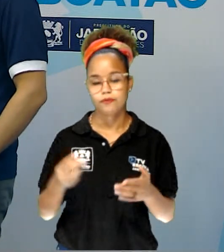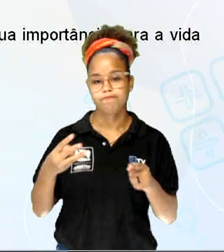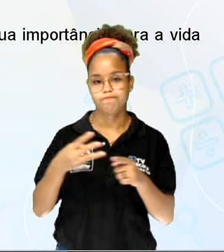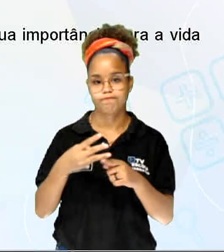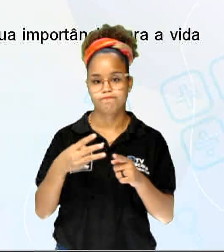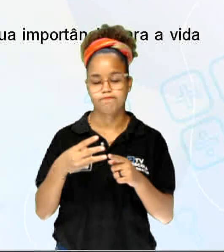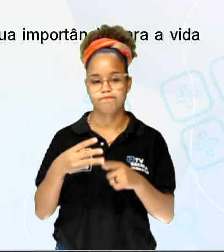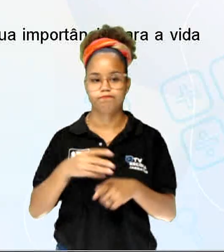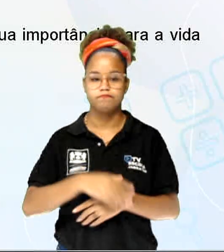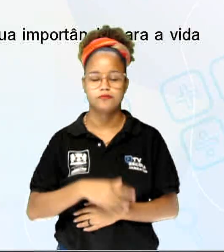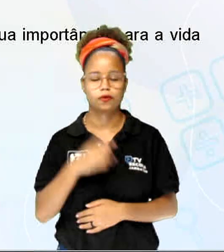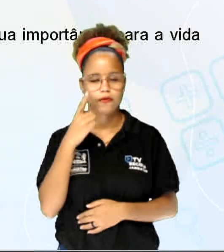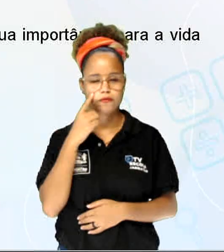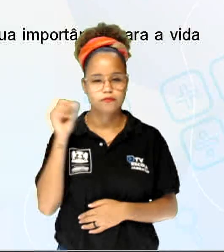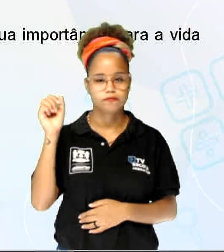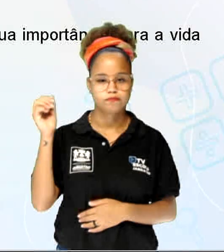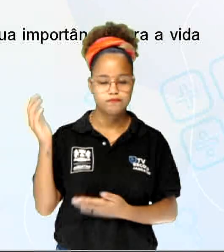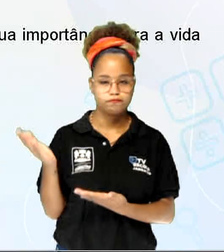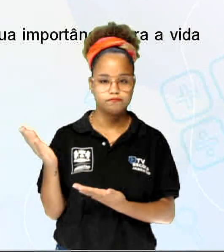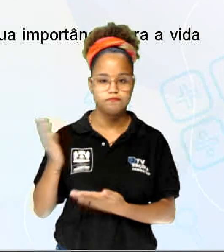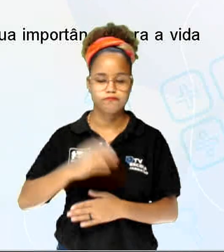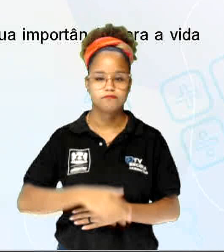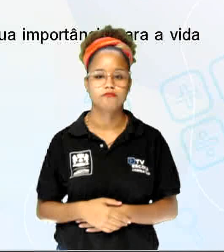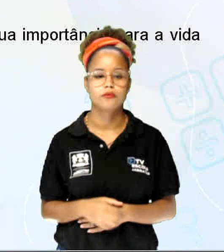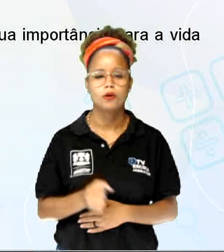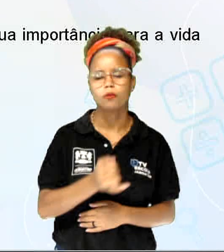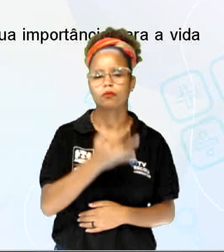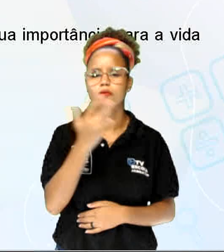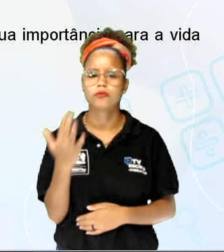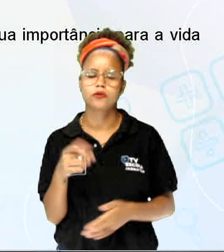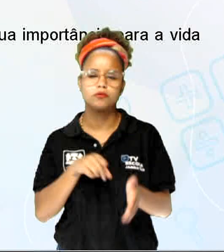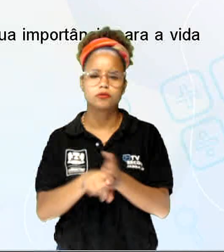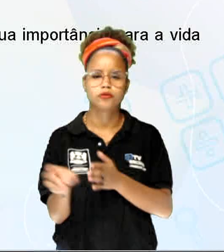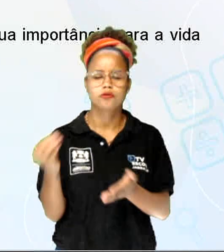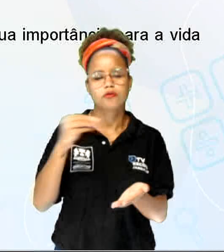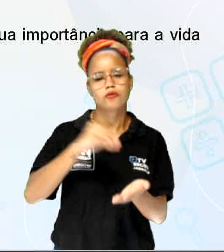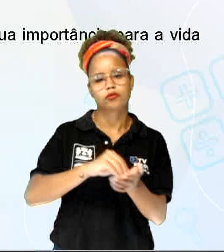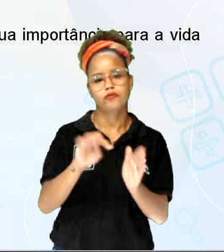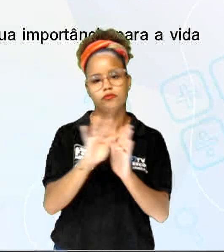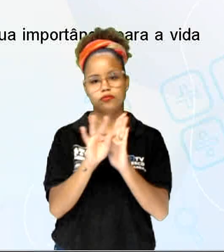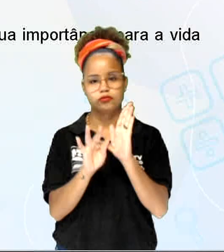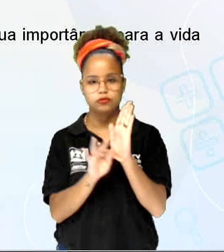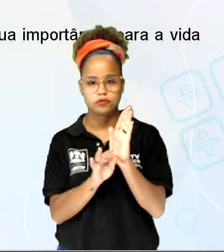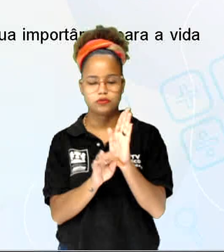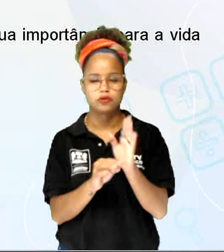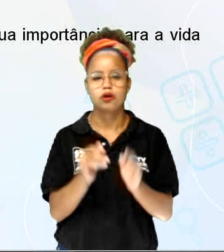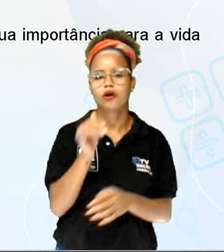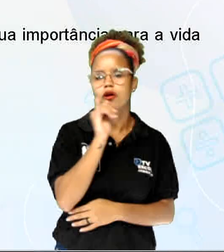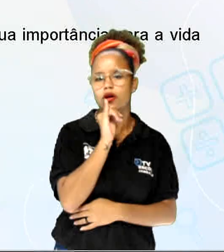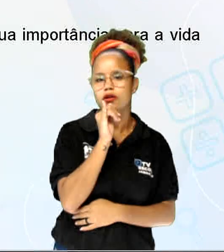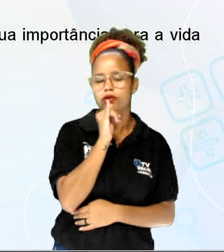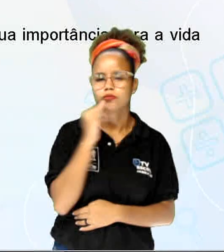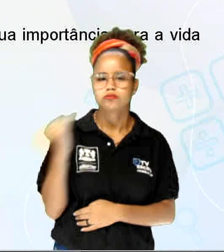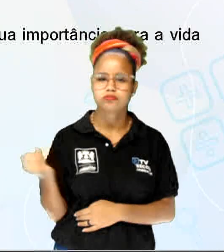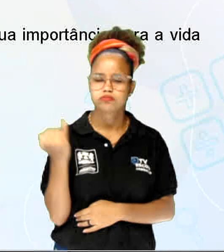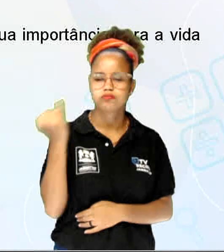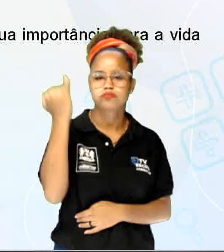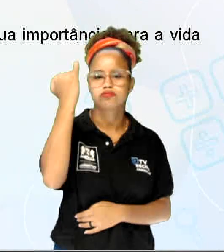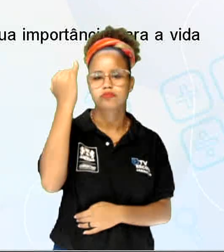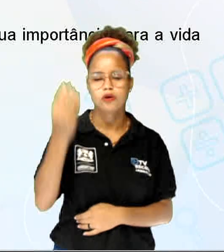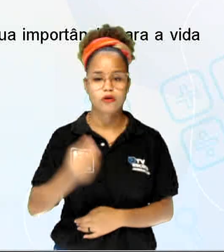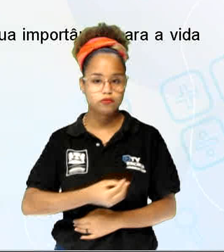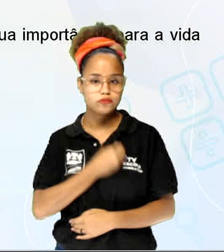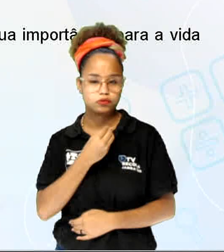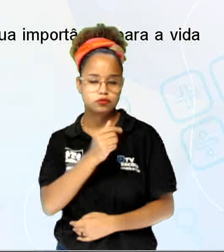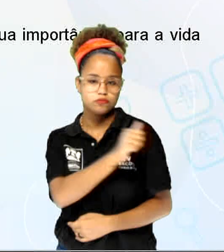3. Acompanhe na tela. A quantidade de perguntas é colocada no texto como exemplo de sua importância para a vida do